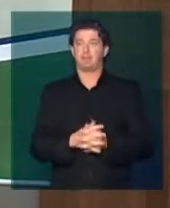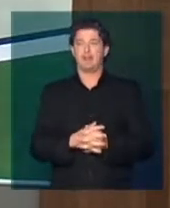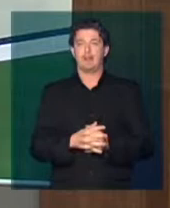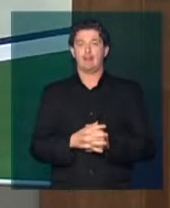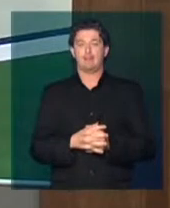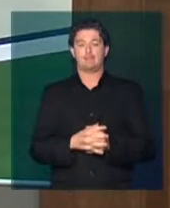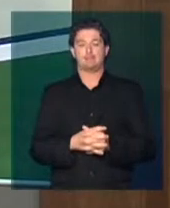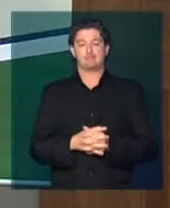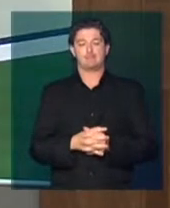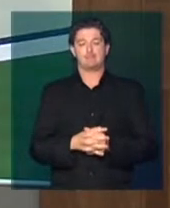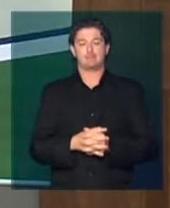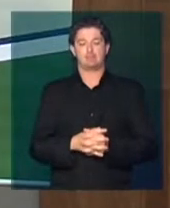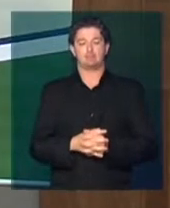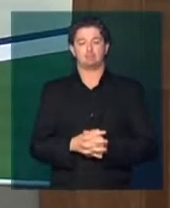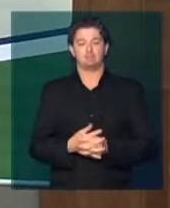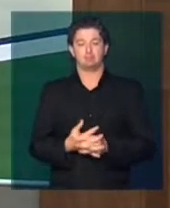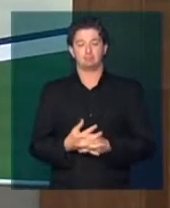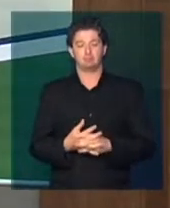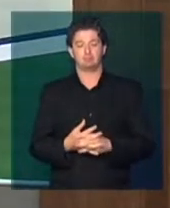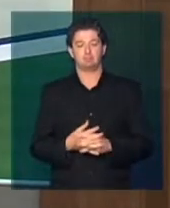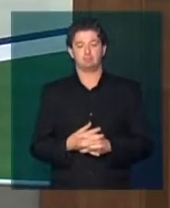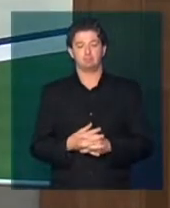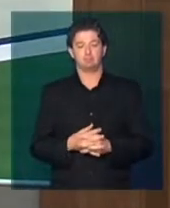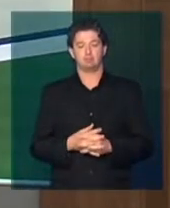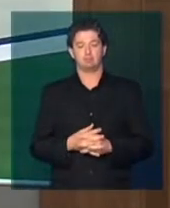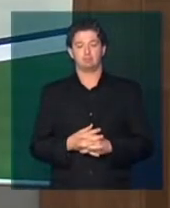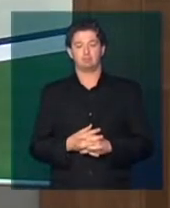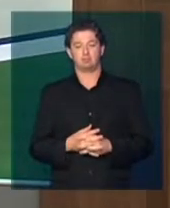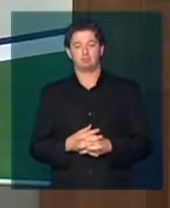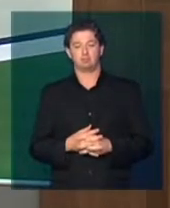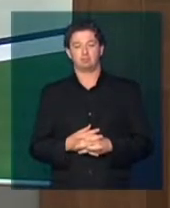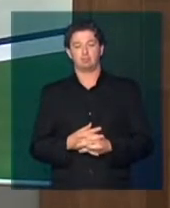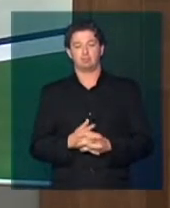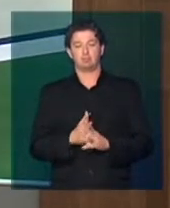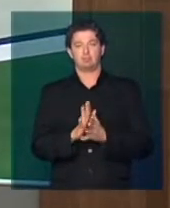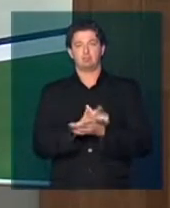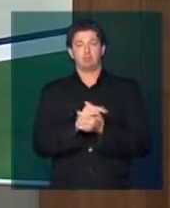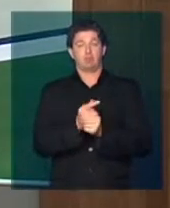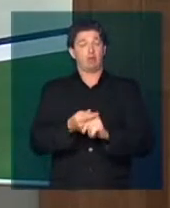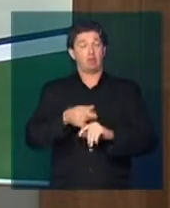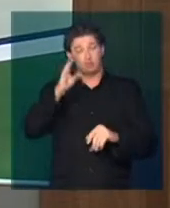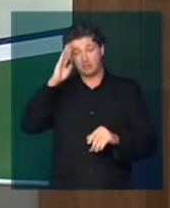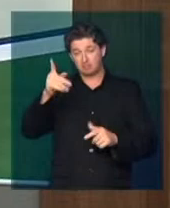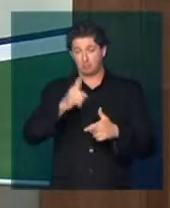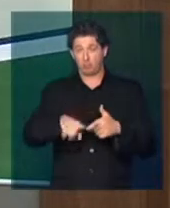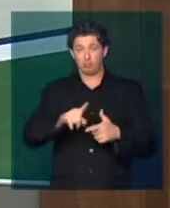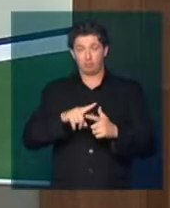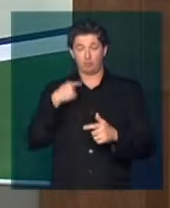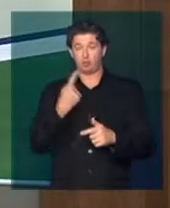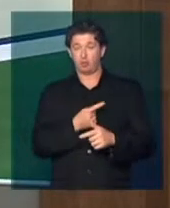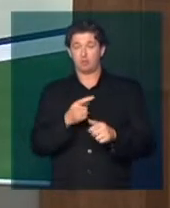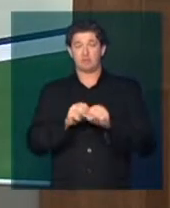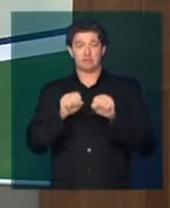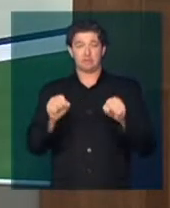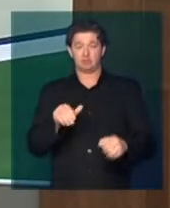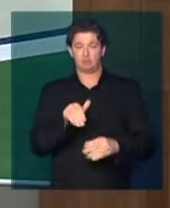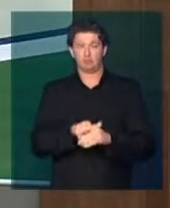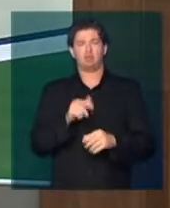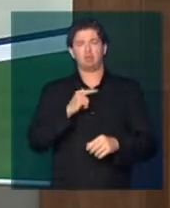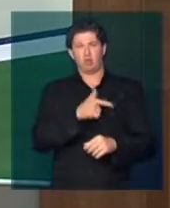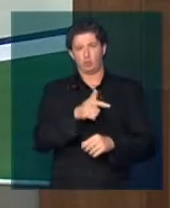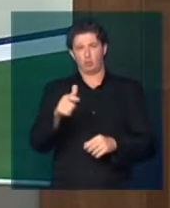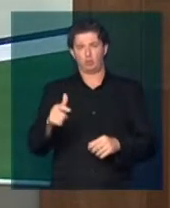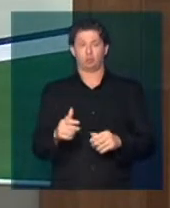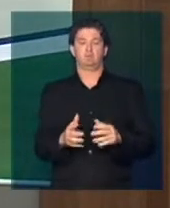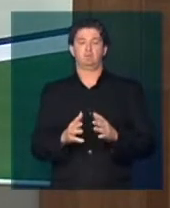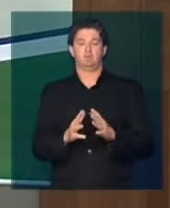então, esses são os problemas principais que nós temos no nosso sistema eleitoral, dentre outros que a